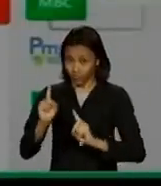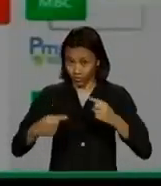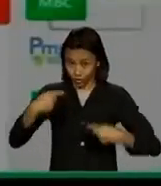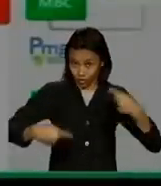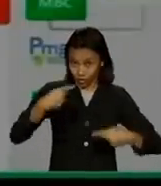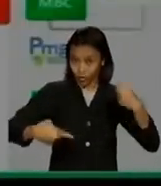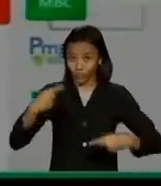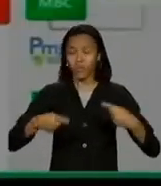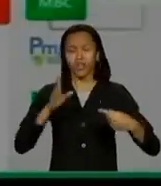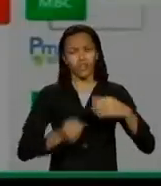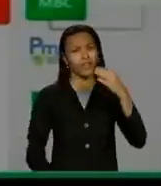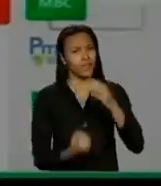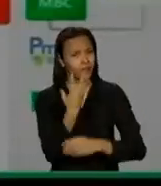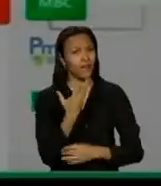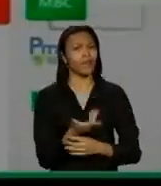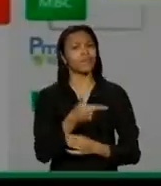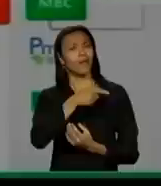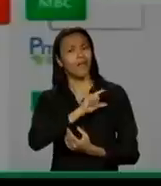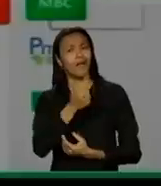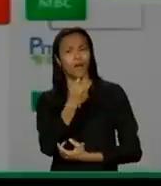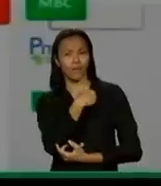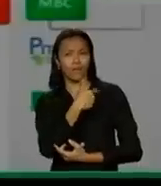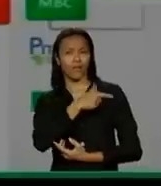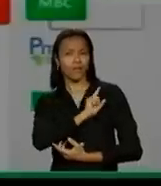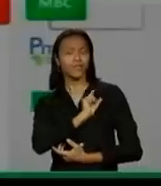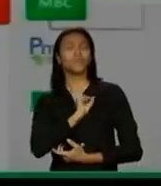cima do programa lá nascido e